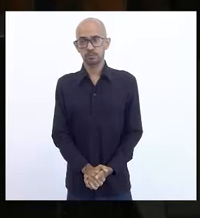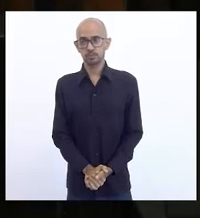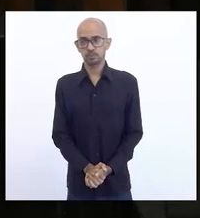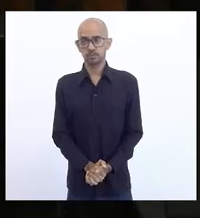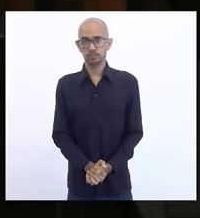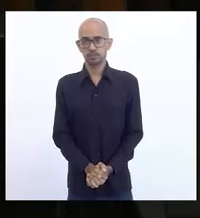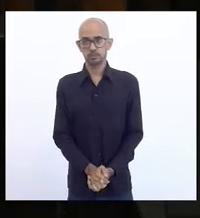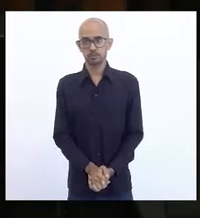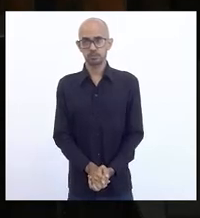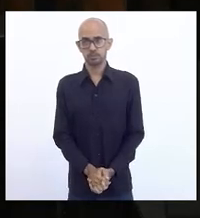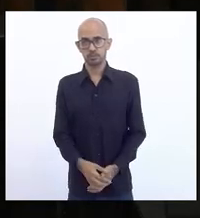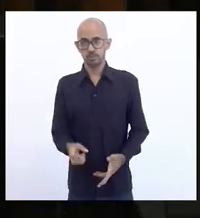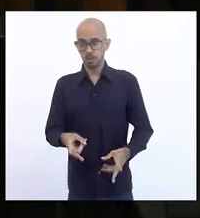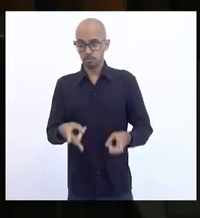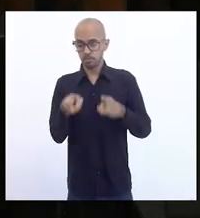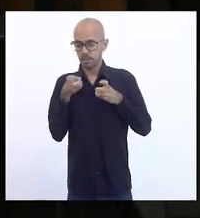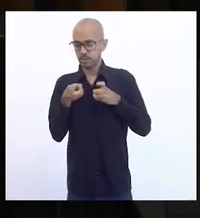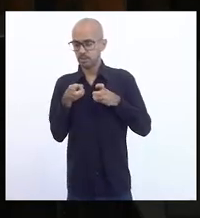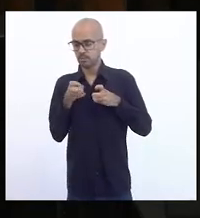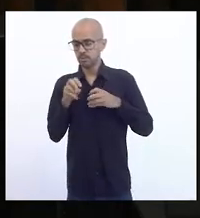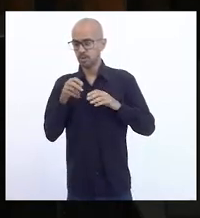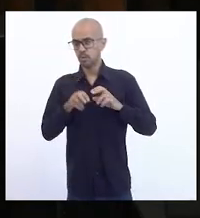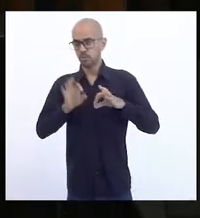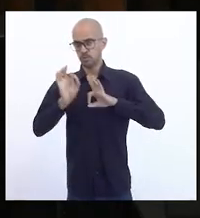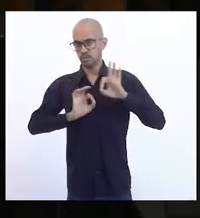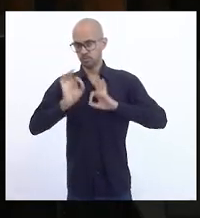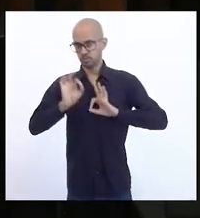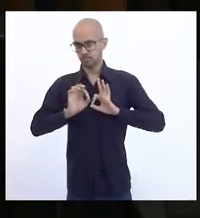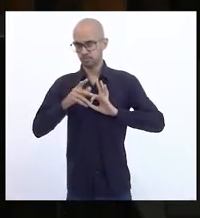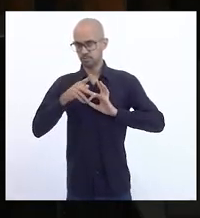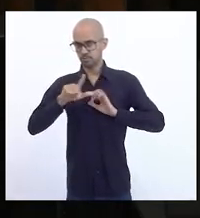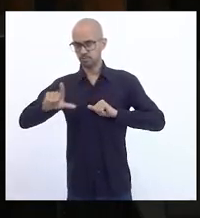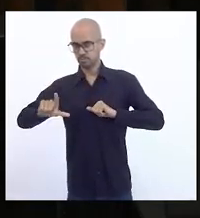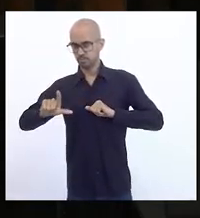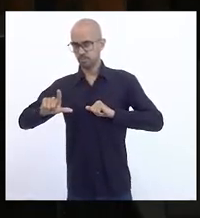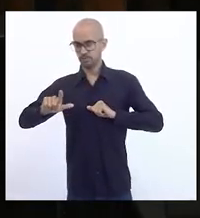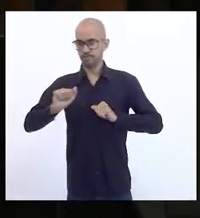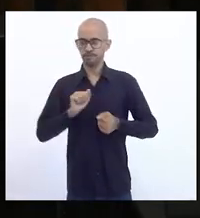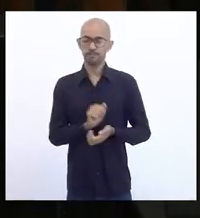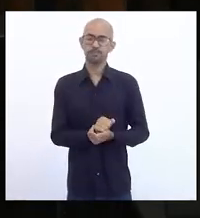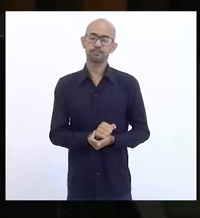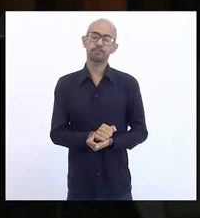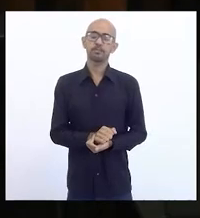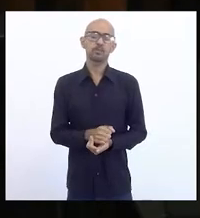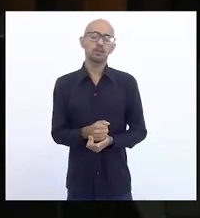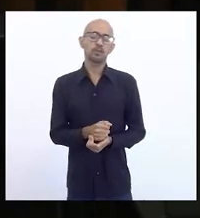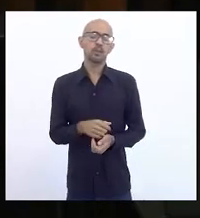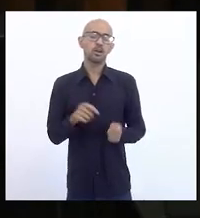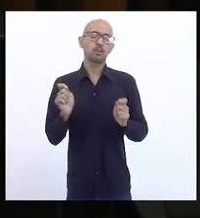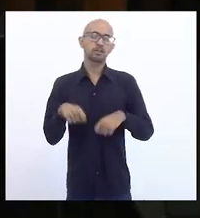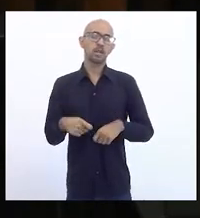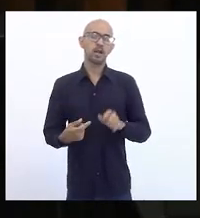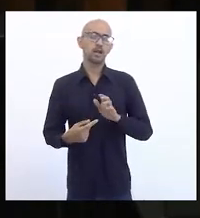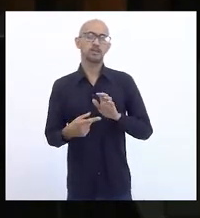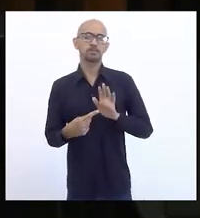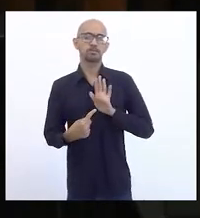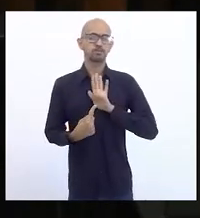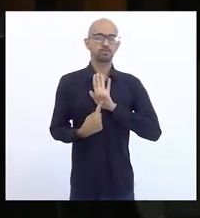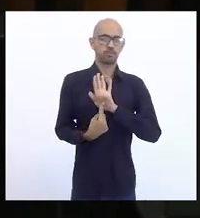a leitura desse projeto de lei mostra como